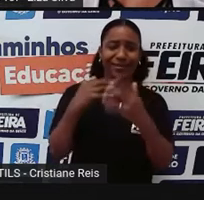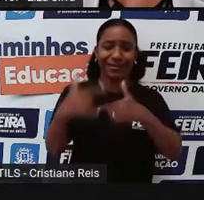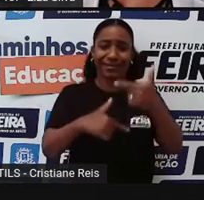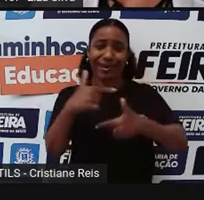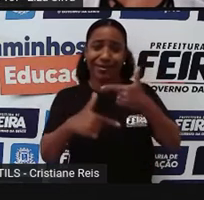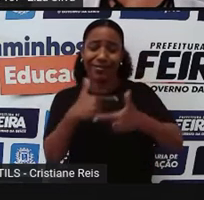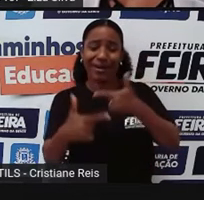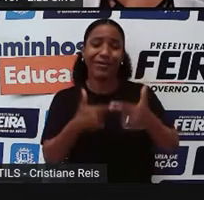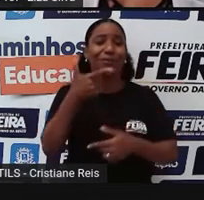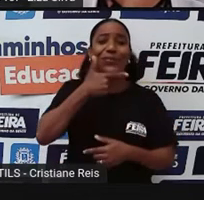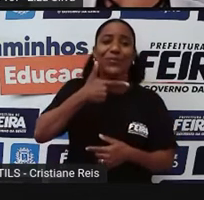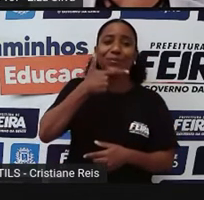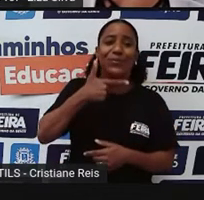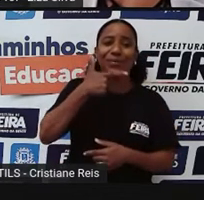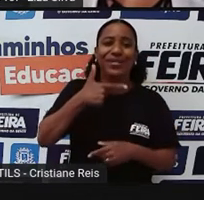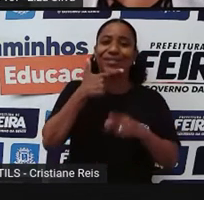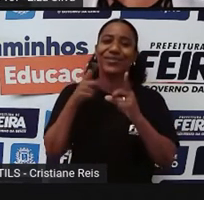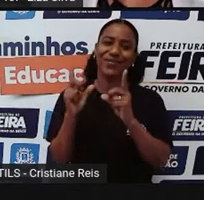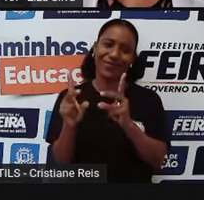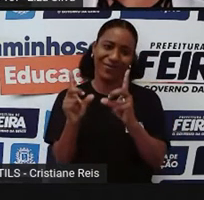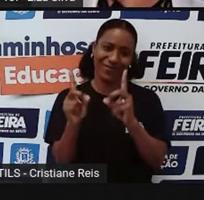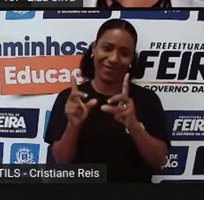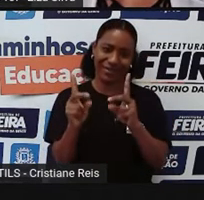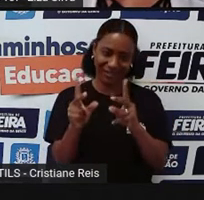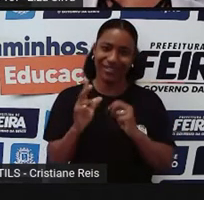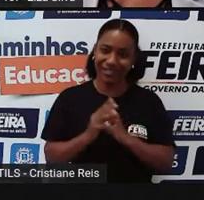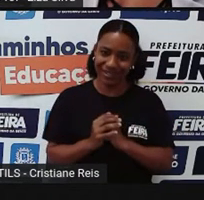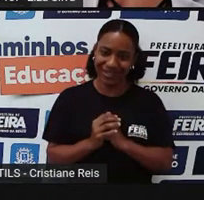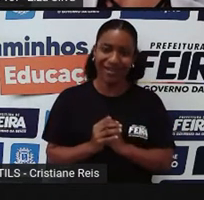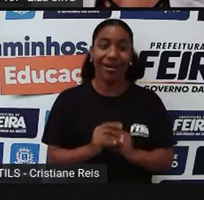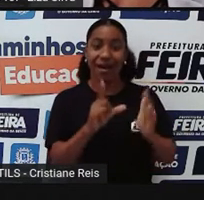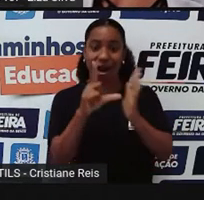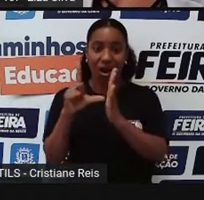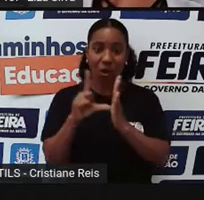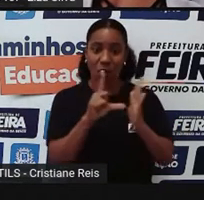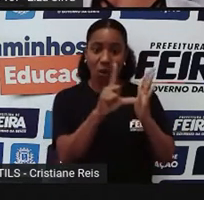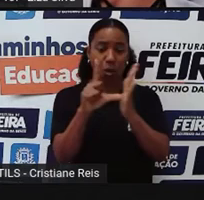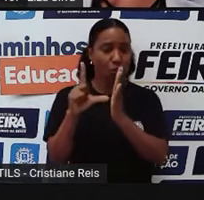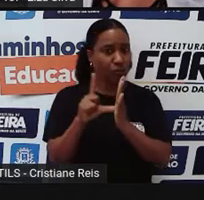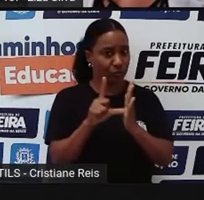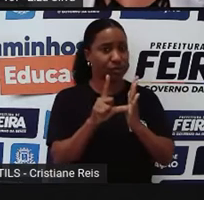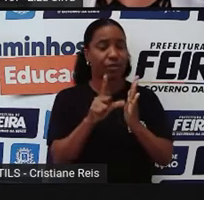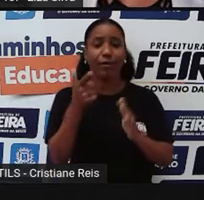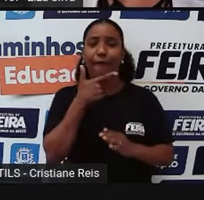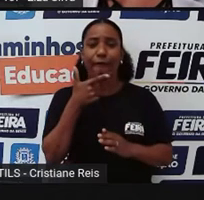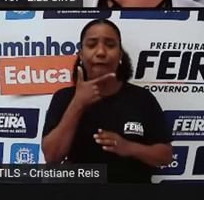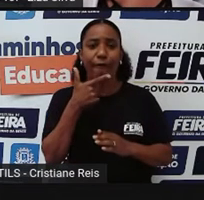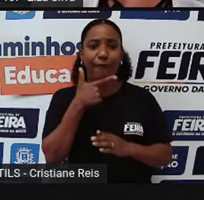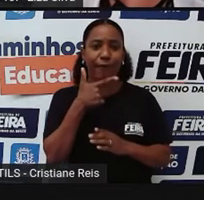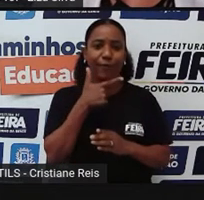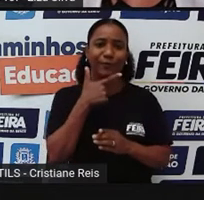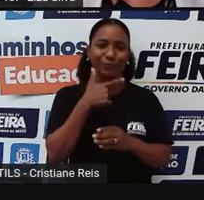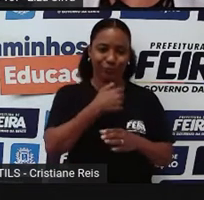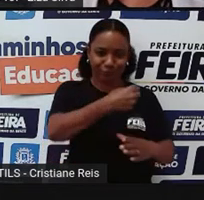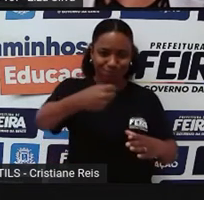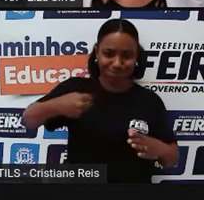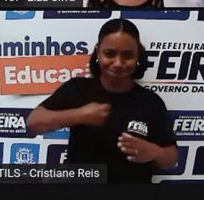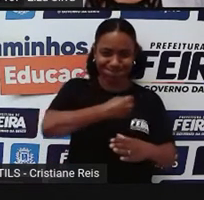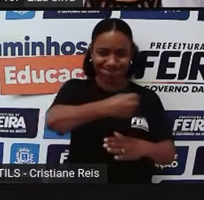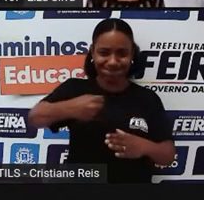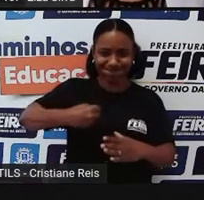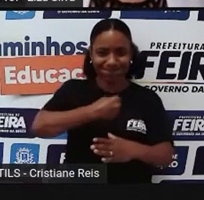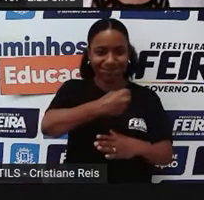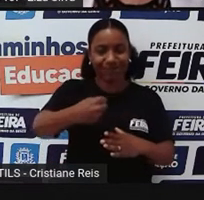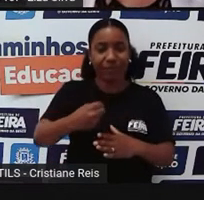na cor deixe notícias shopping na loja de queijos tradicionais todos os anos esta